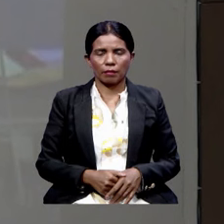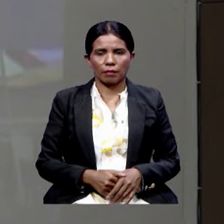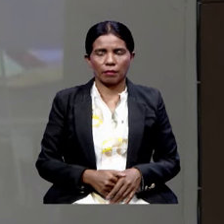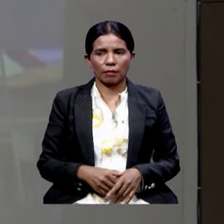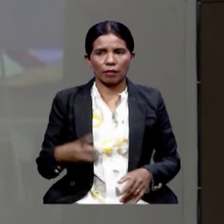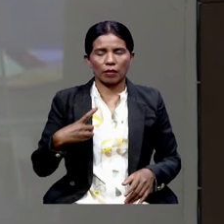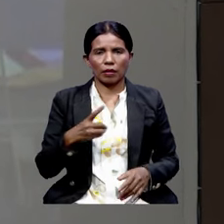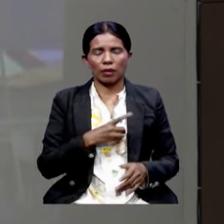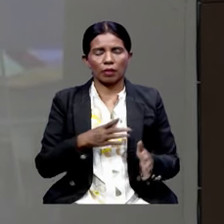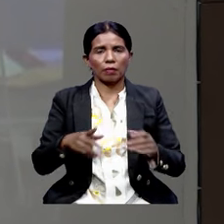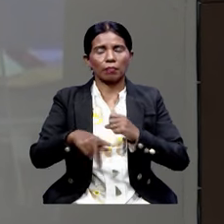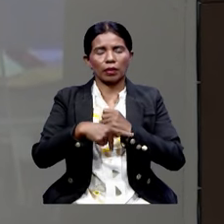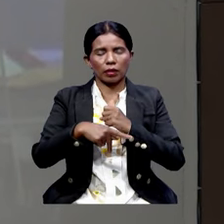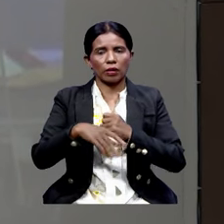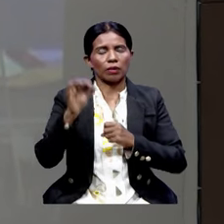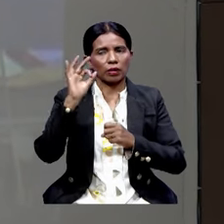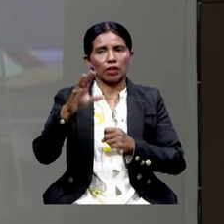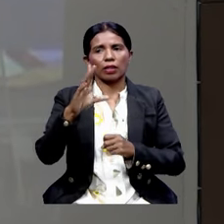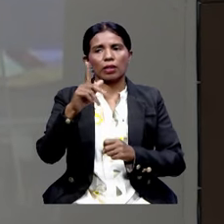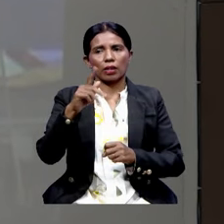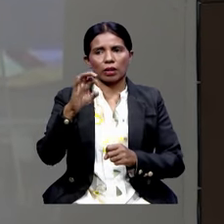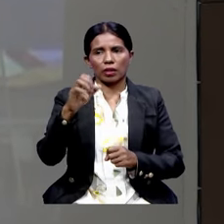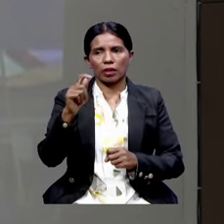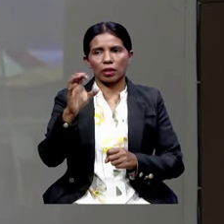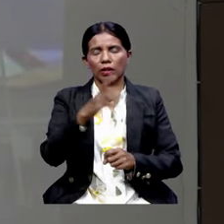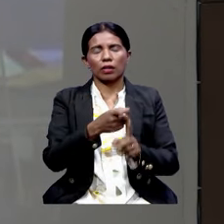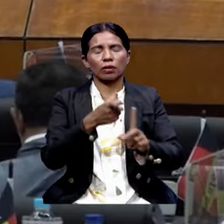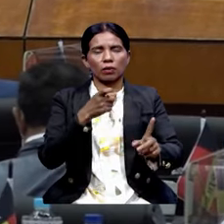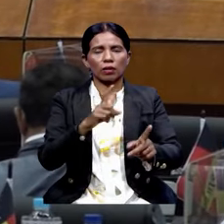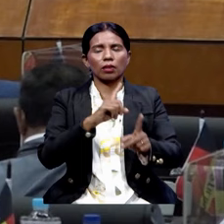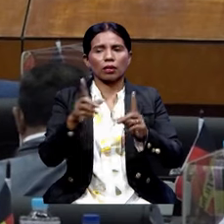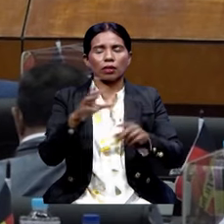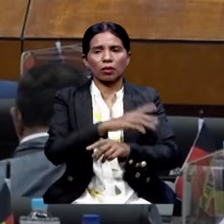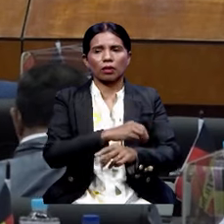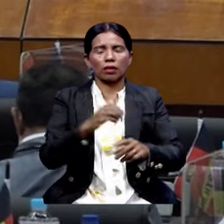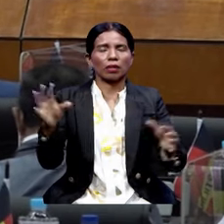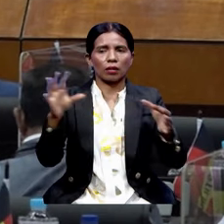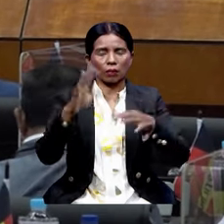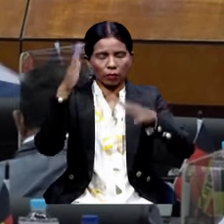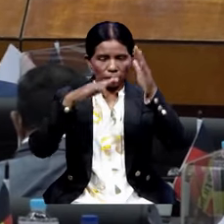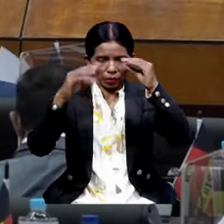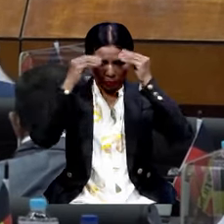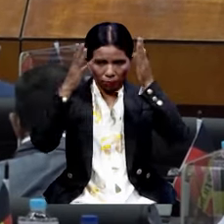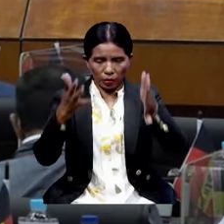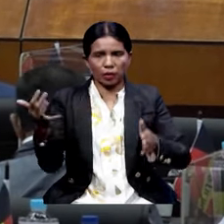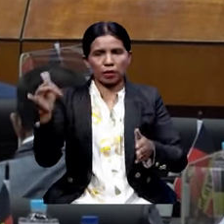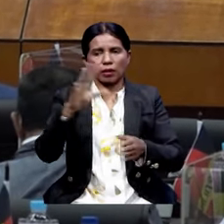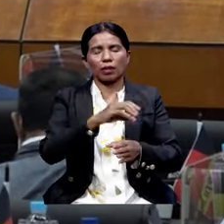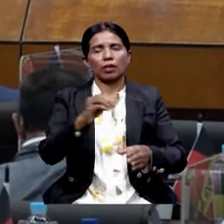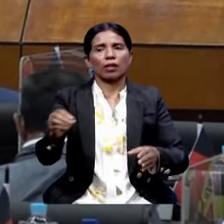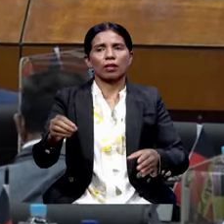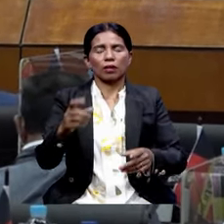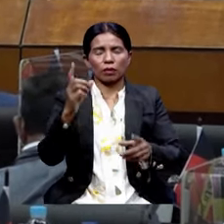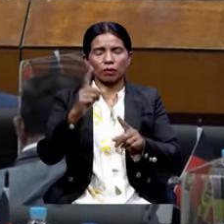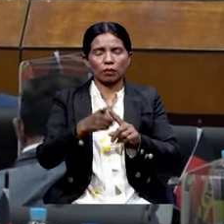Deputada Bancara Fretilin, Cristina Yuri Ribelo, hatu questão, né? Li husi intervenção e plenária. Liga o problema, professor contratado sira, nebe termina e